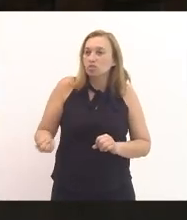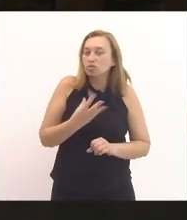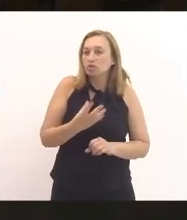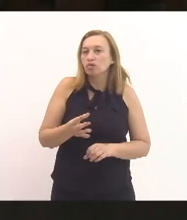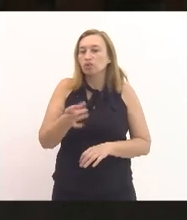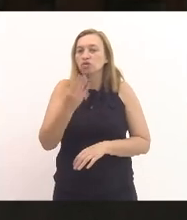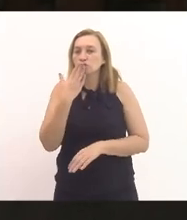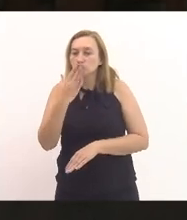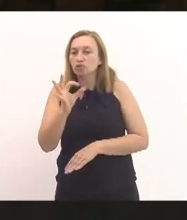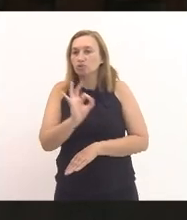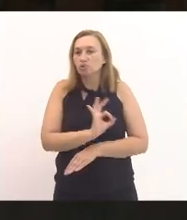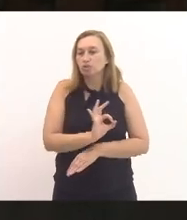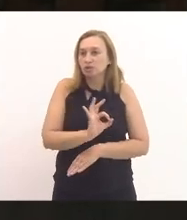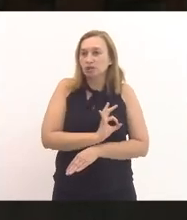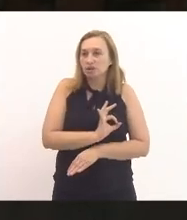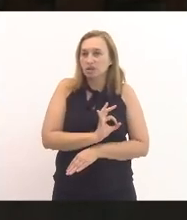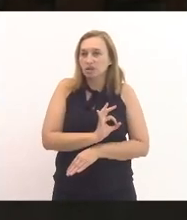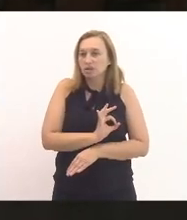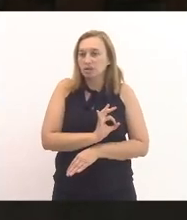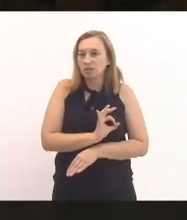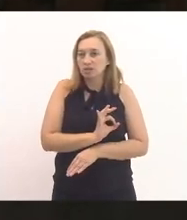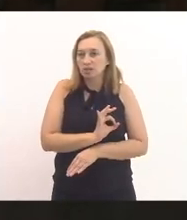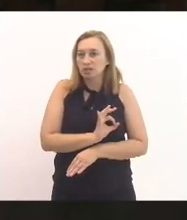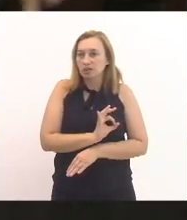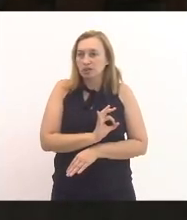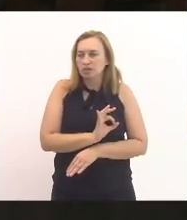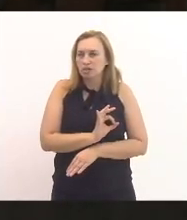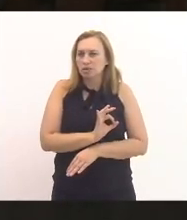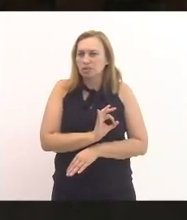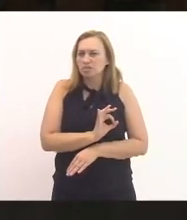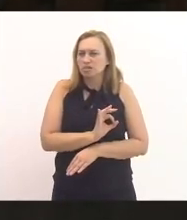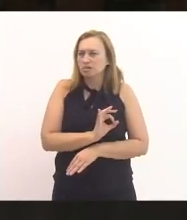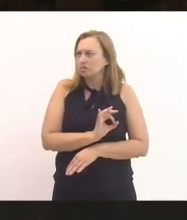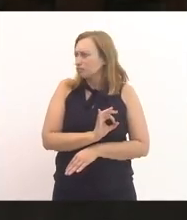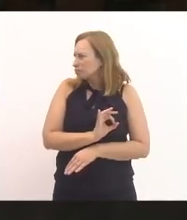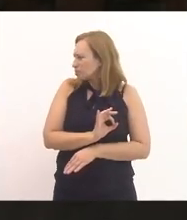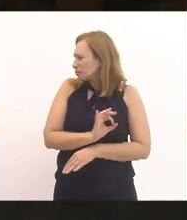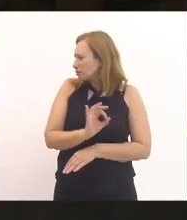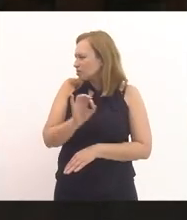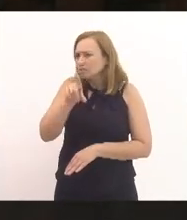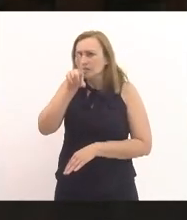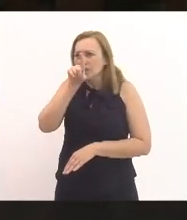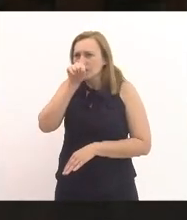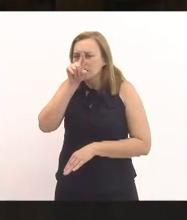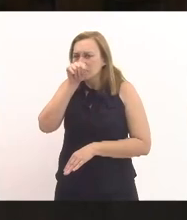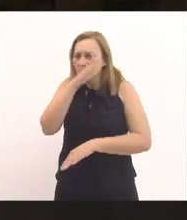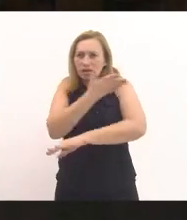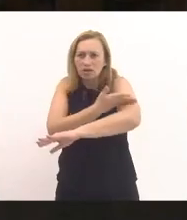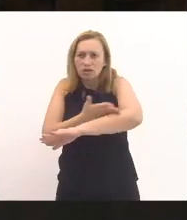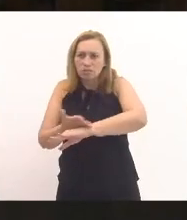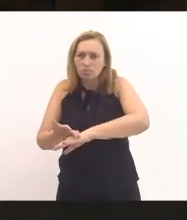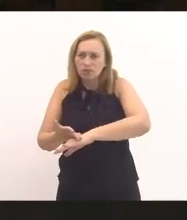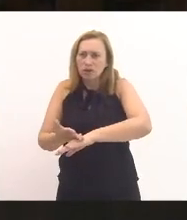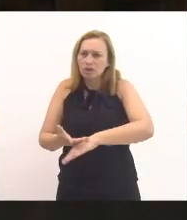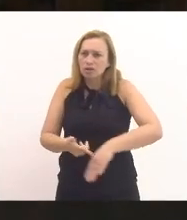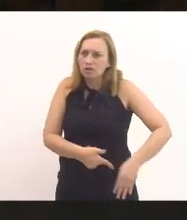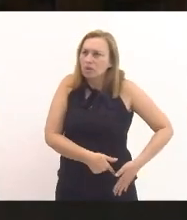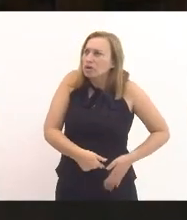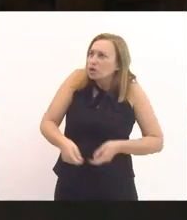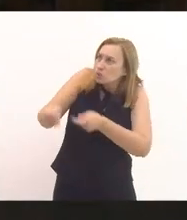tipo de policial o policial soltando Pombas brancas na orla sabe com estilingue na